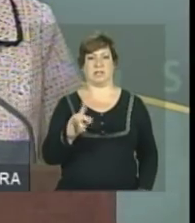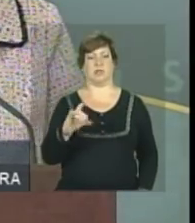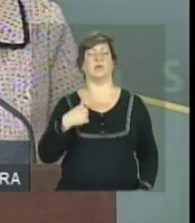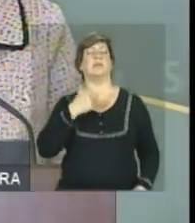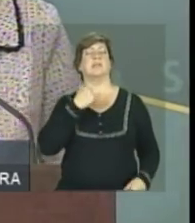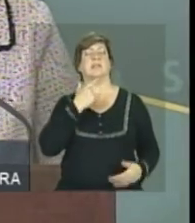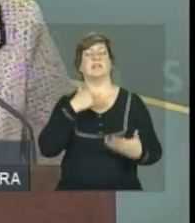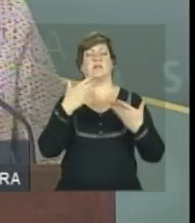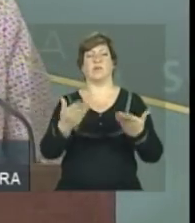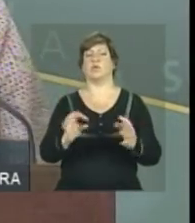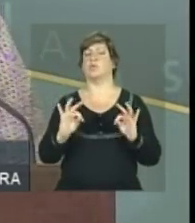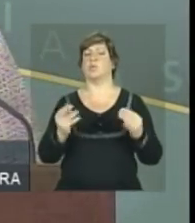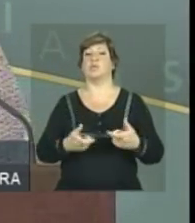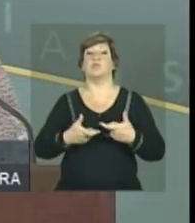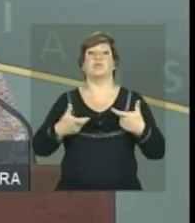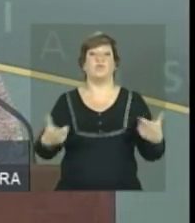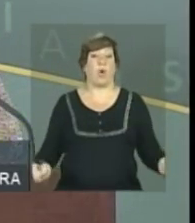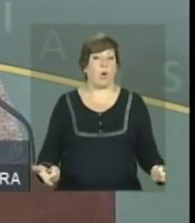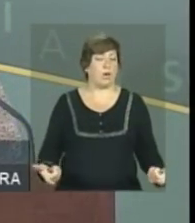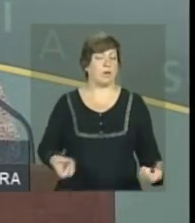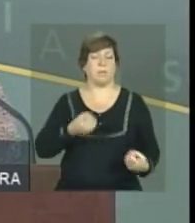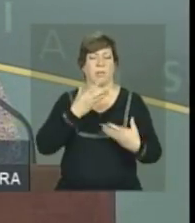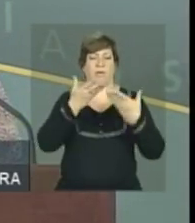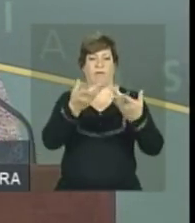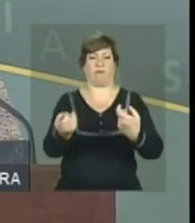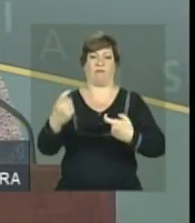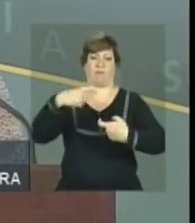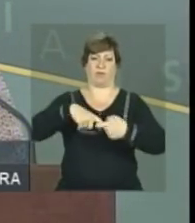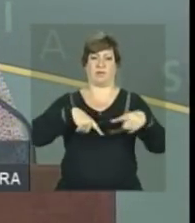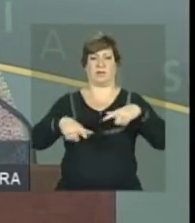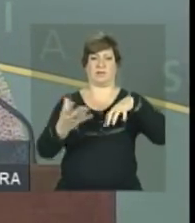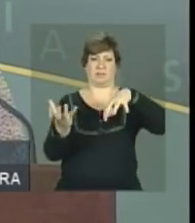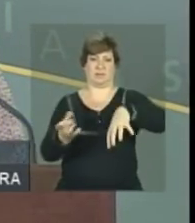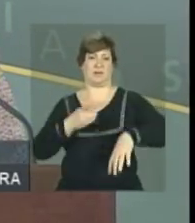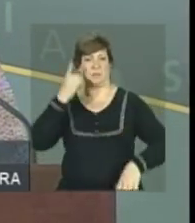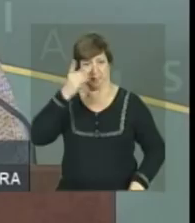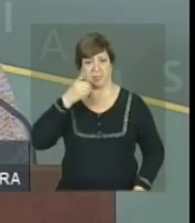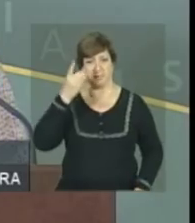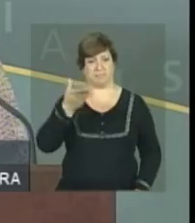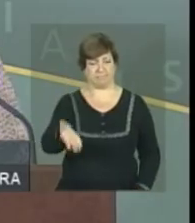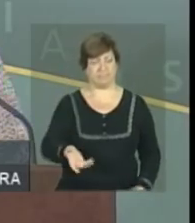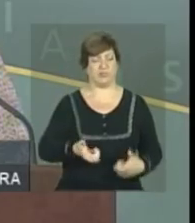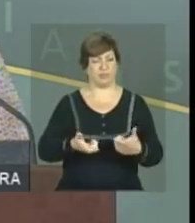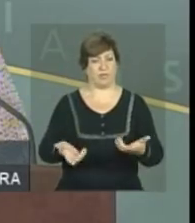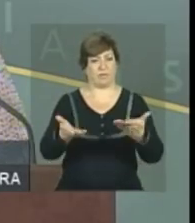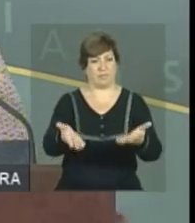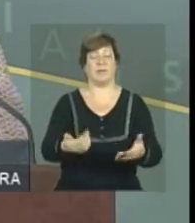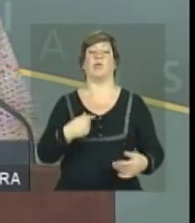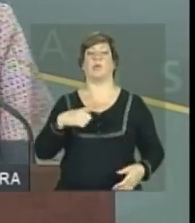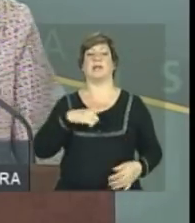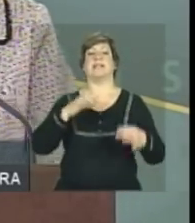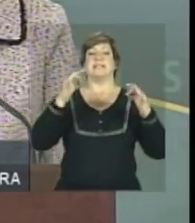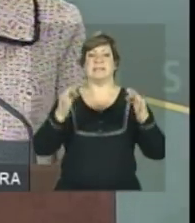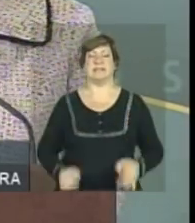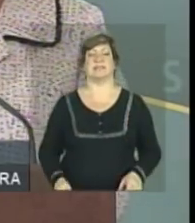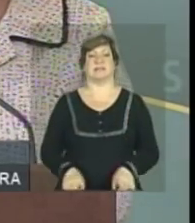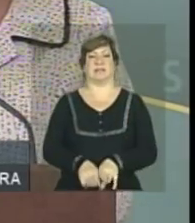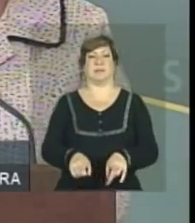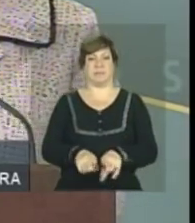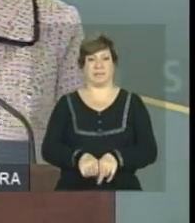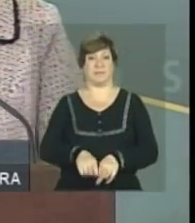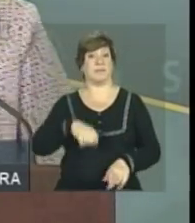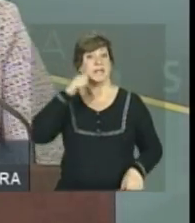desejo toda sorte e sucesso no retorno ao Congresso. Tenho certeza também que o